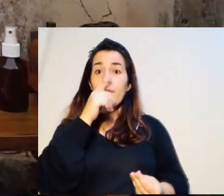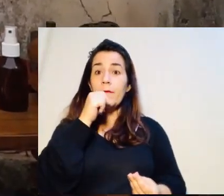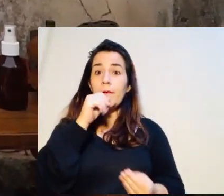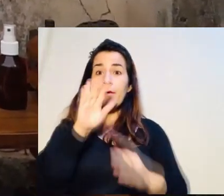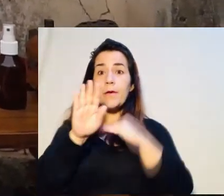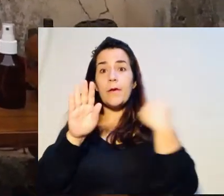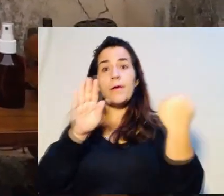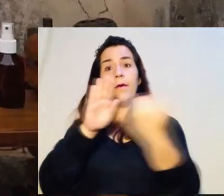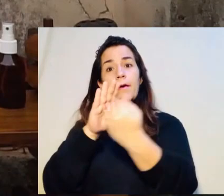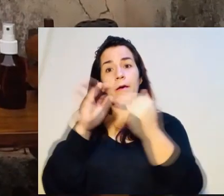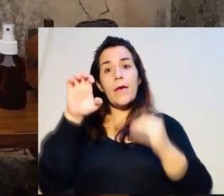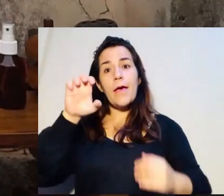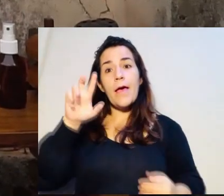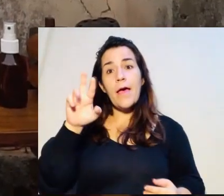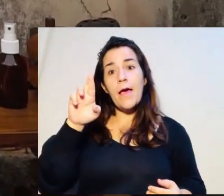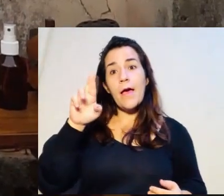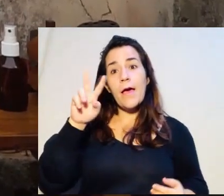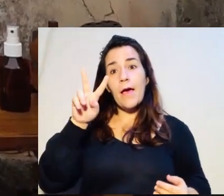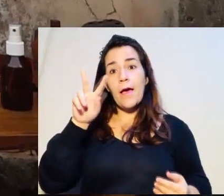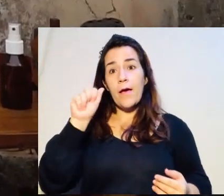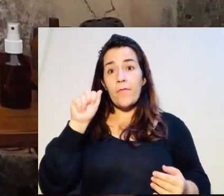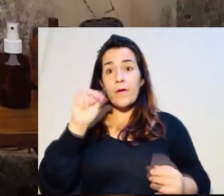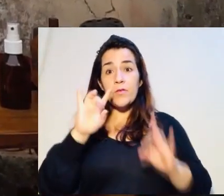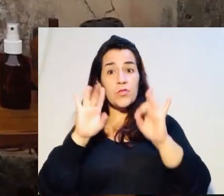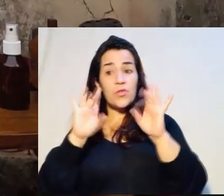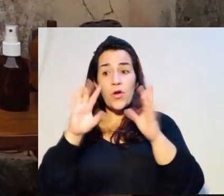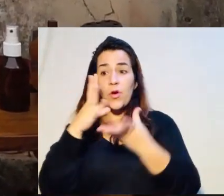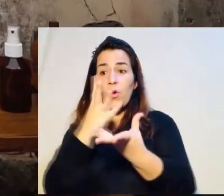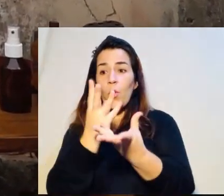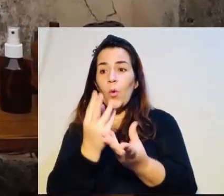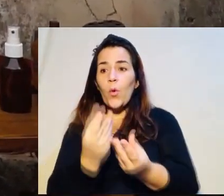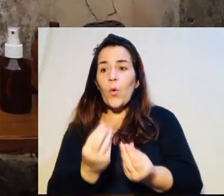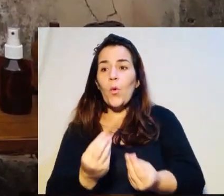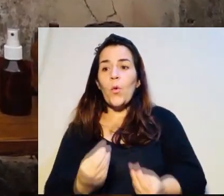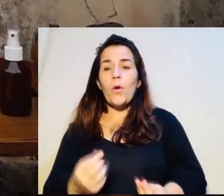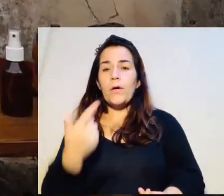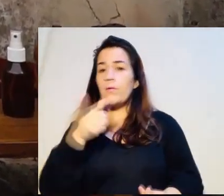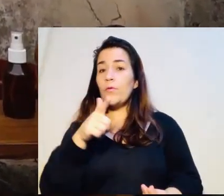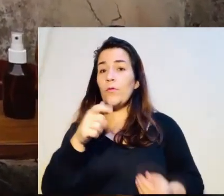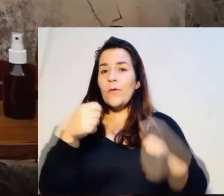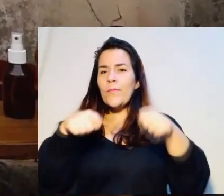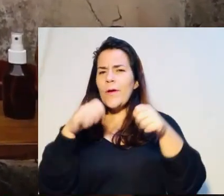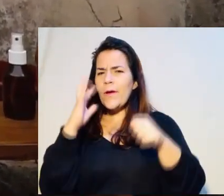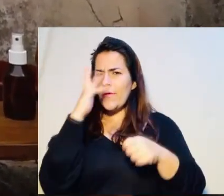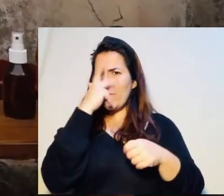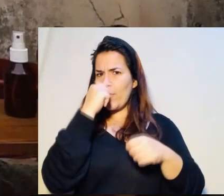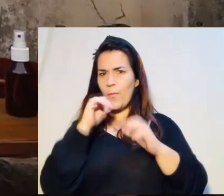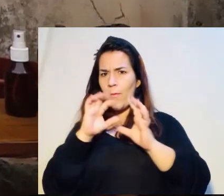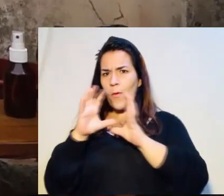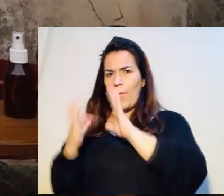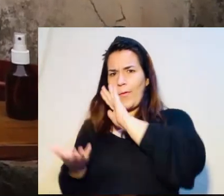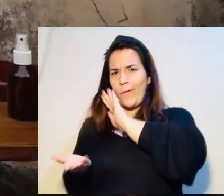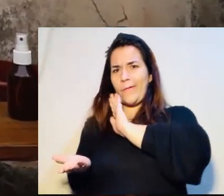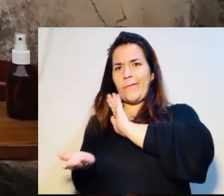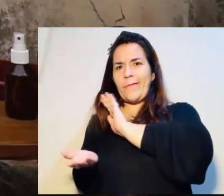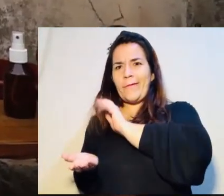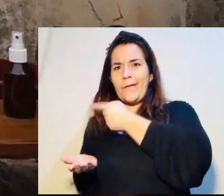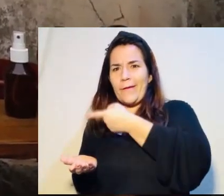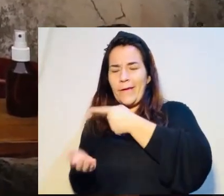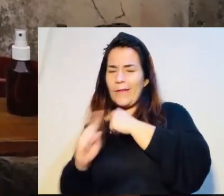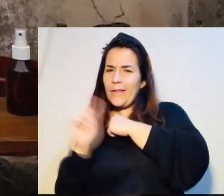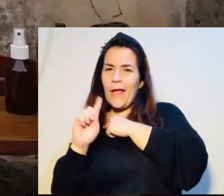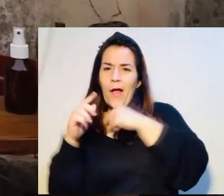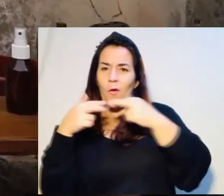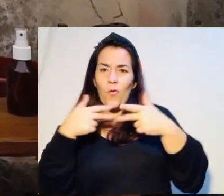Definição de tintura por si só é erva seca com um solvente. Que não precisa de um pote bonito desse não, pode ser